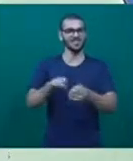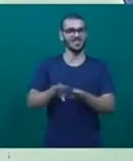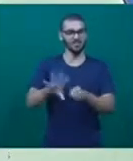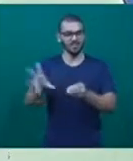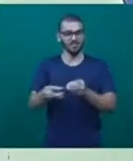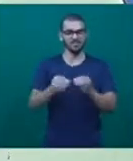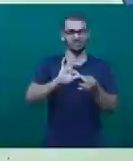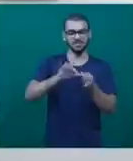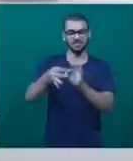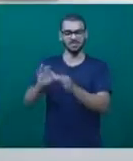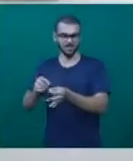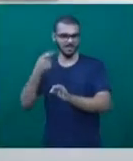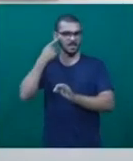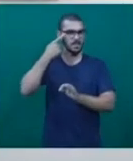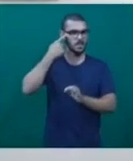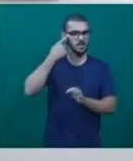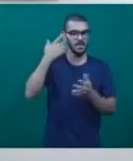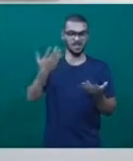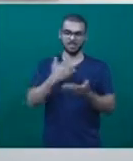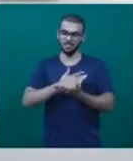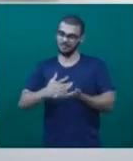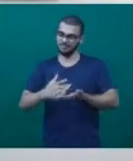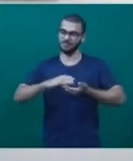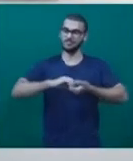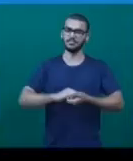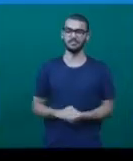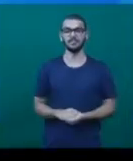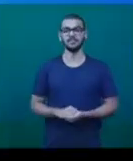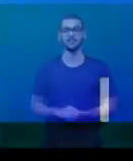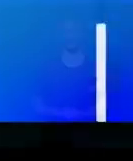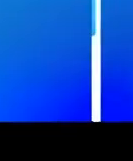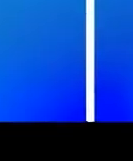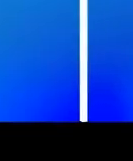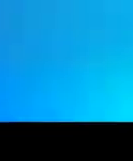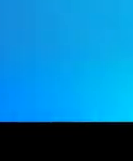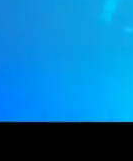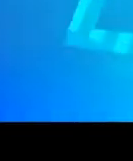Jogos Olímpicos de Tóquio. O TV Notícias começa agora.